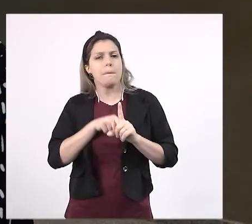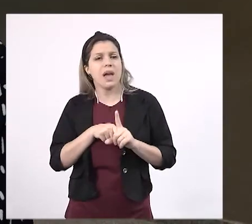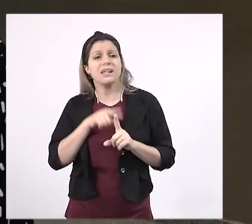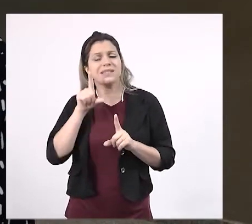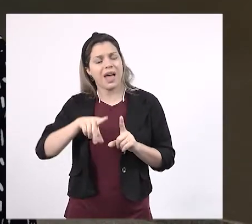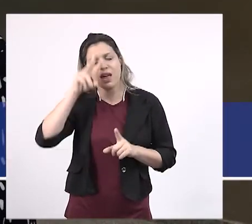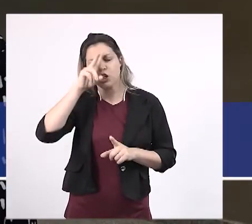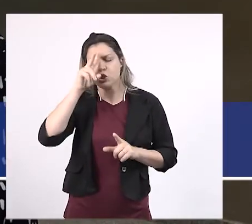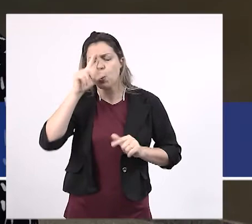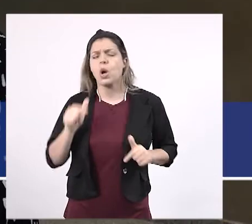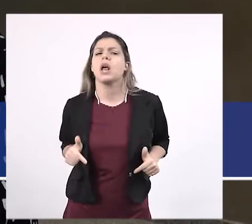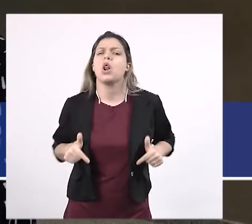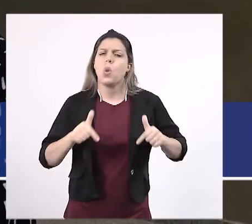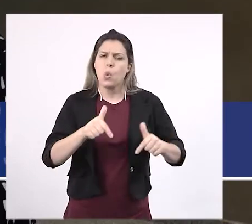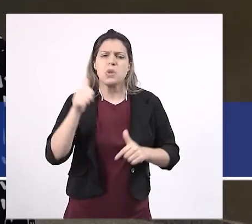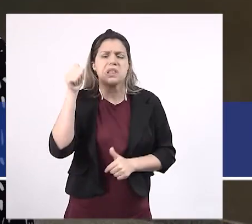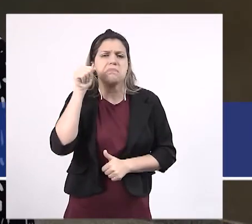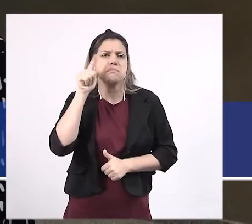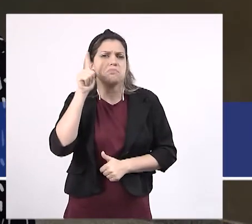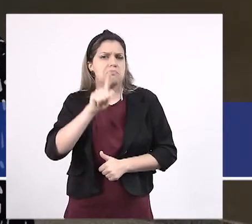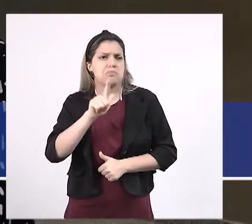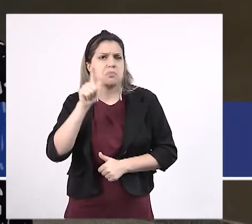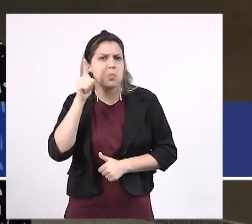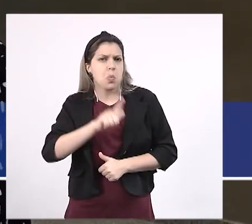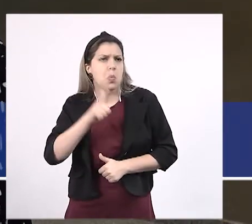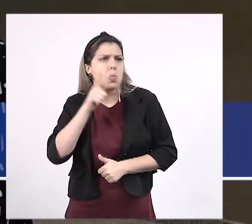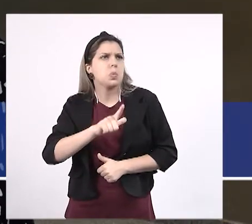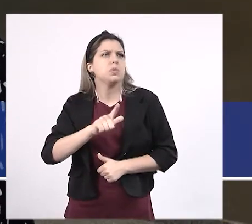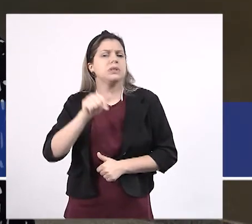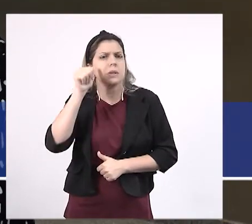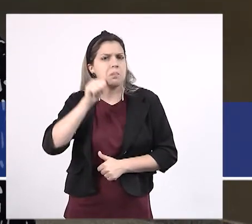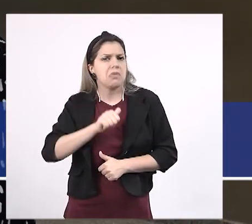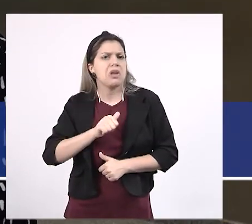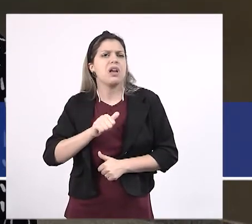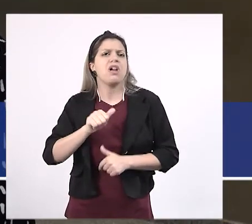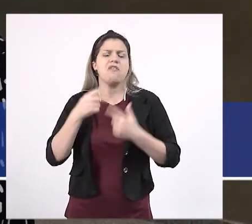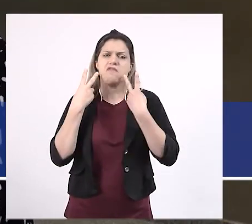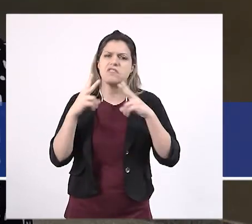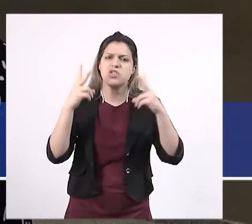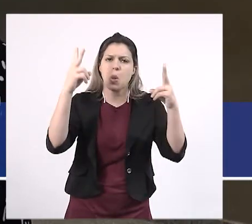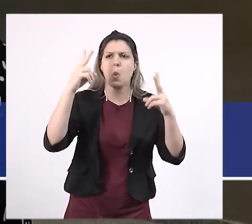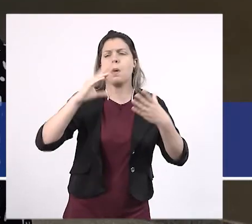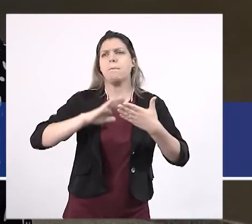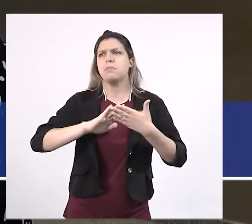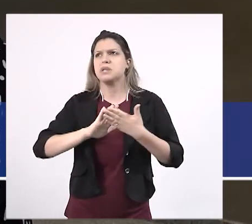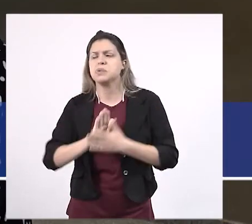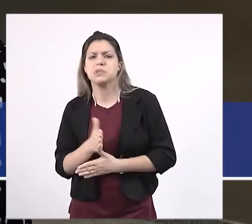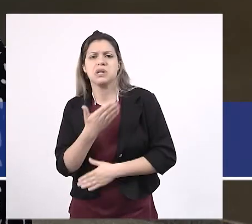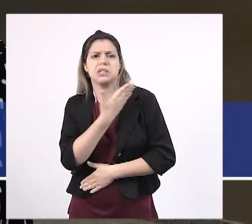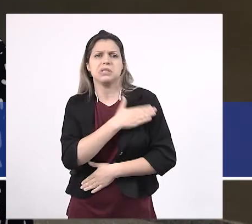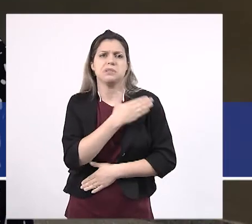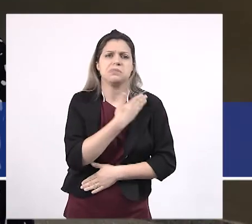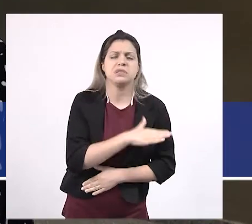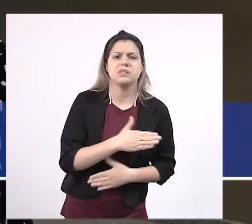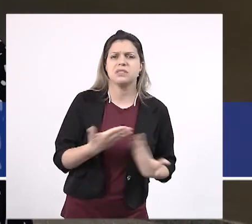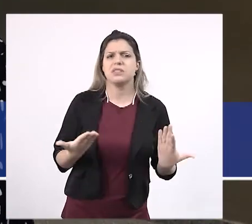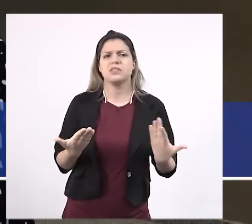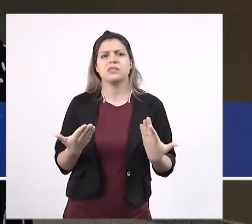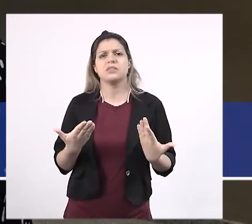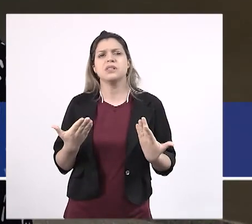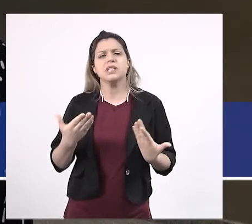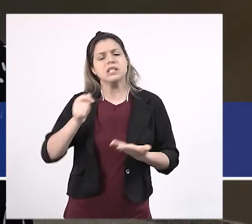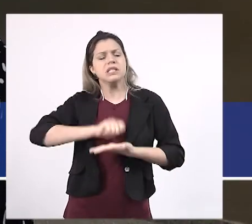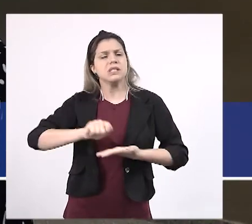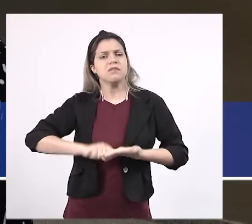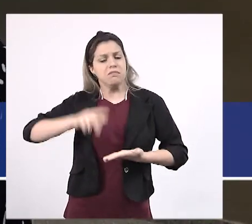ou durante o mês de março. As histórias de luta, as histórias de superação, as histórias de mulheres que venceram preconceito, que